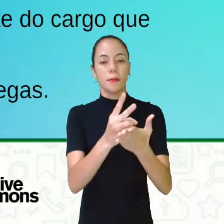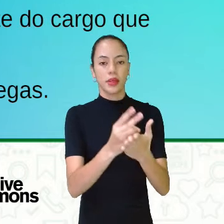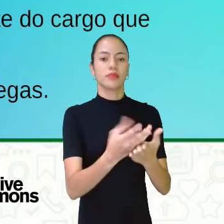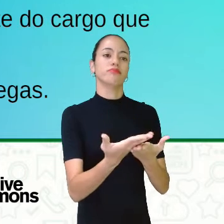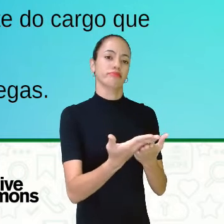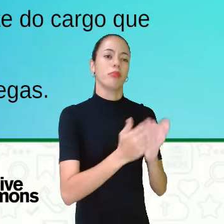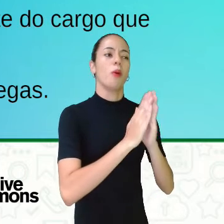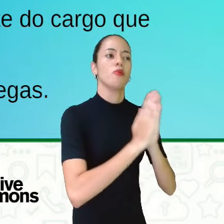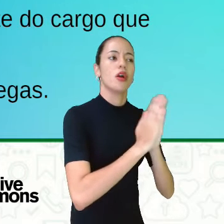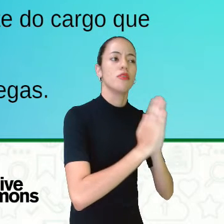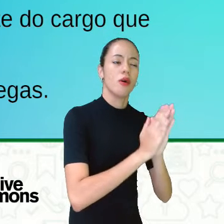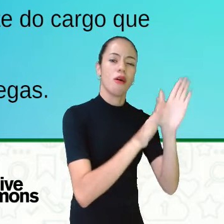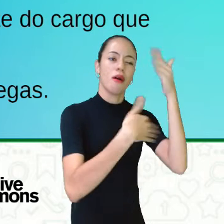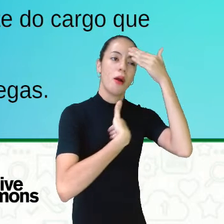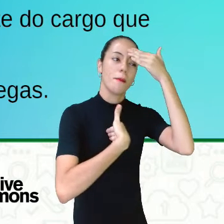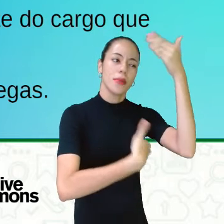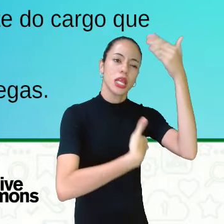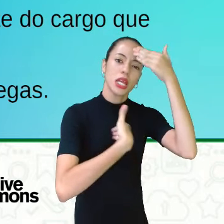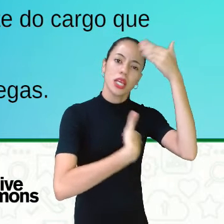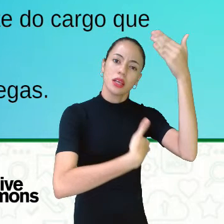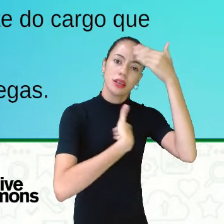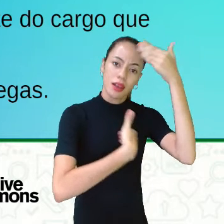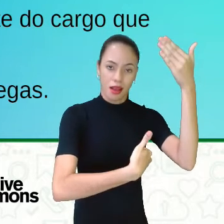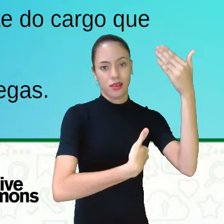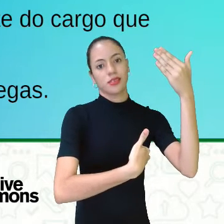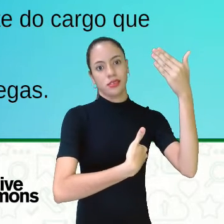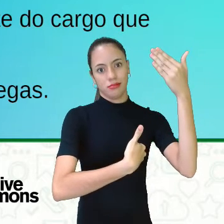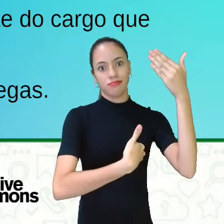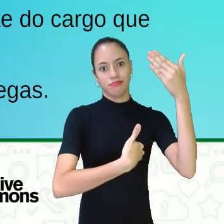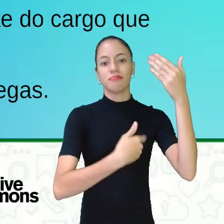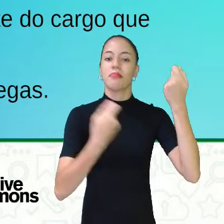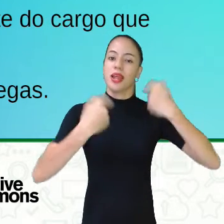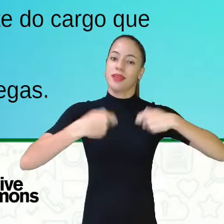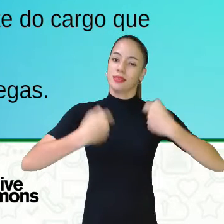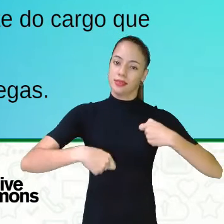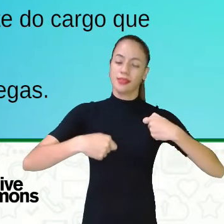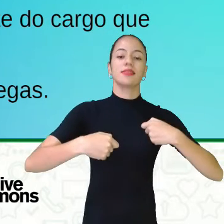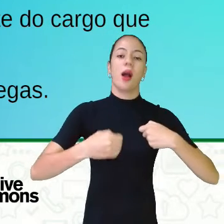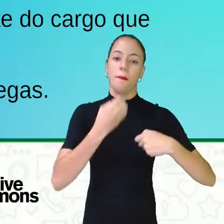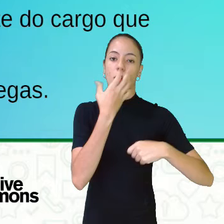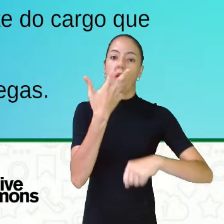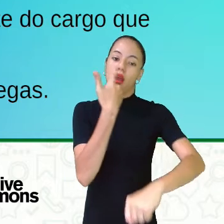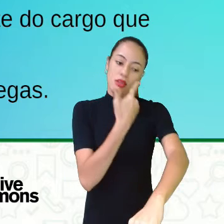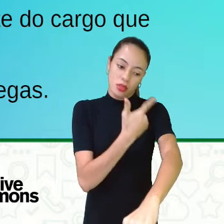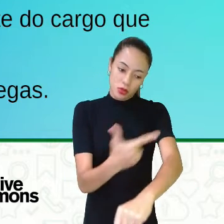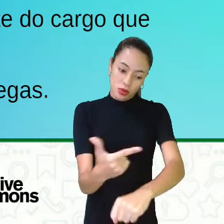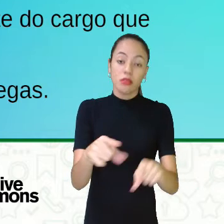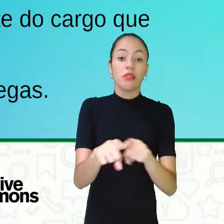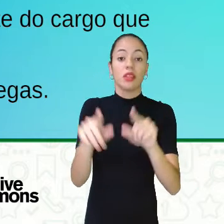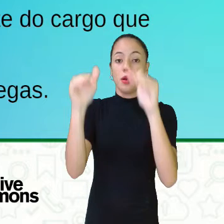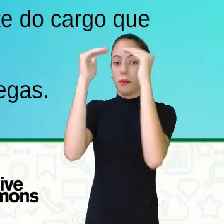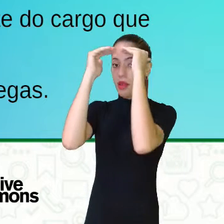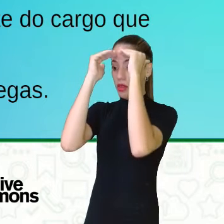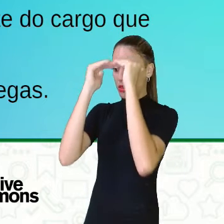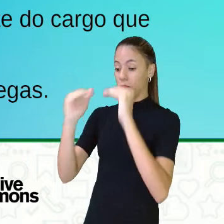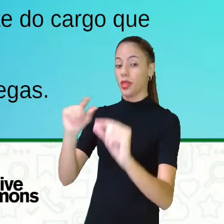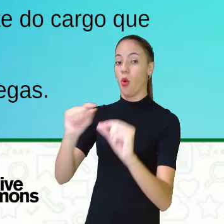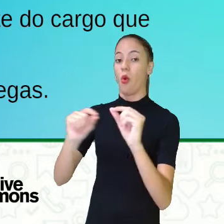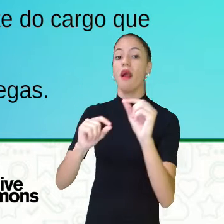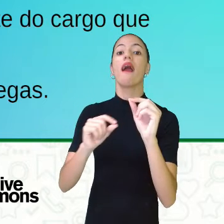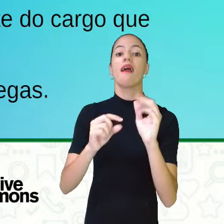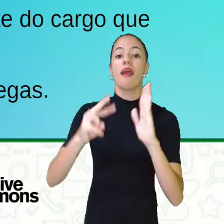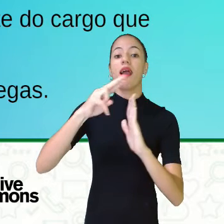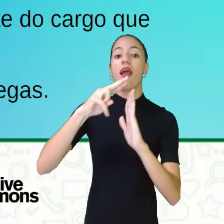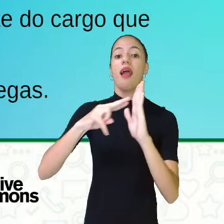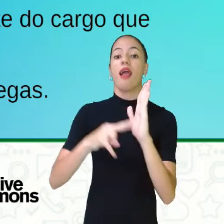obrigado e os demais termos da educação básica. Respeitar o quê? Ó? As normas internas da